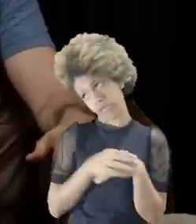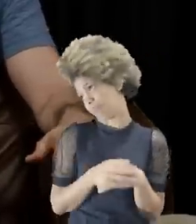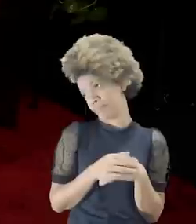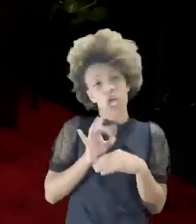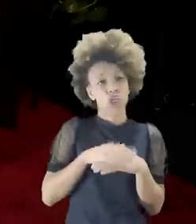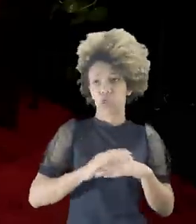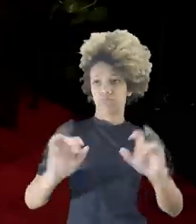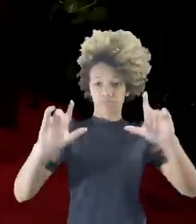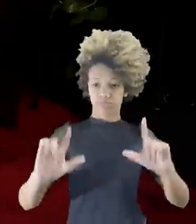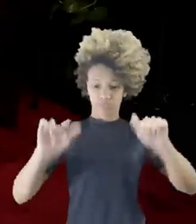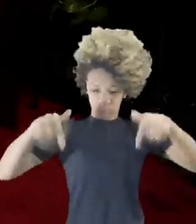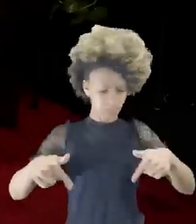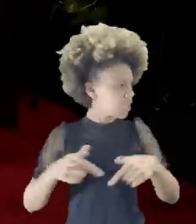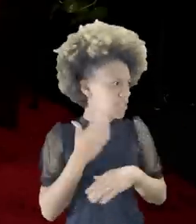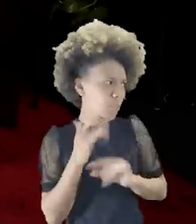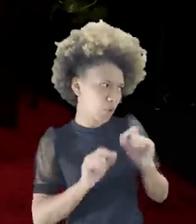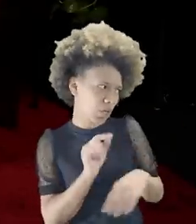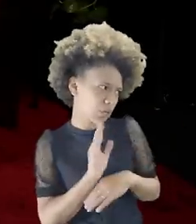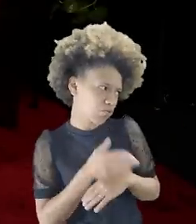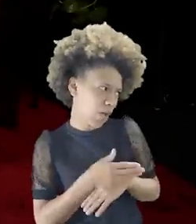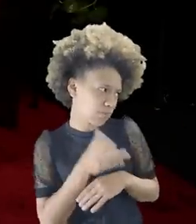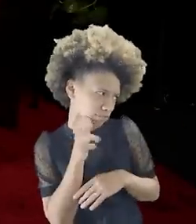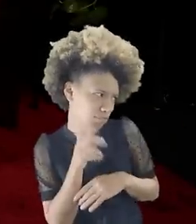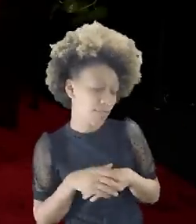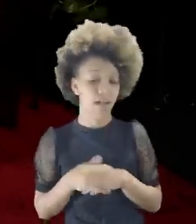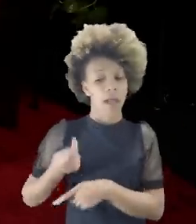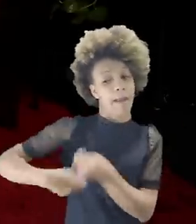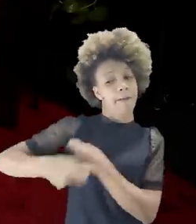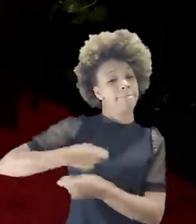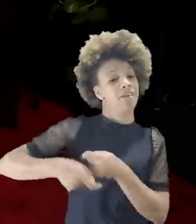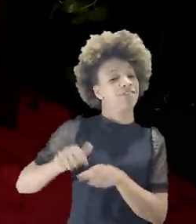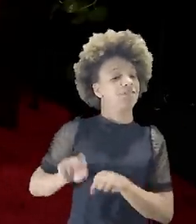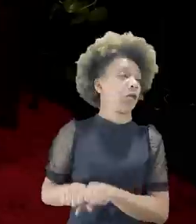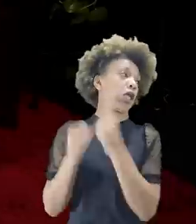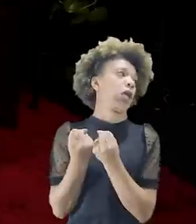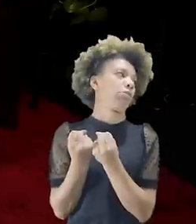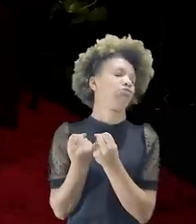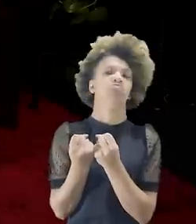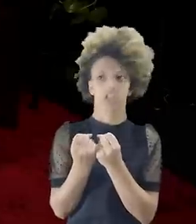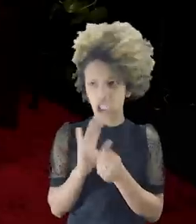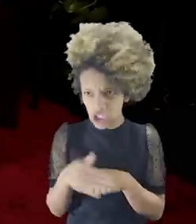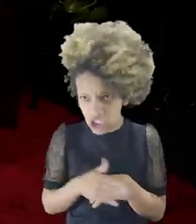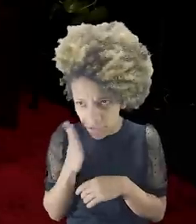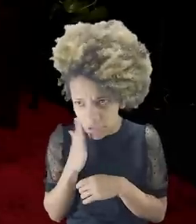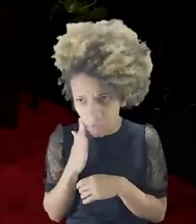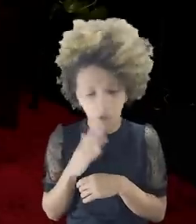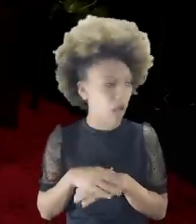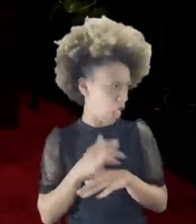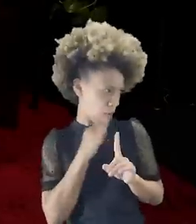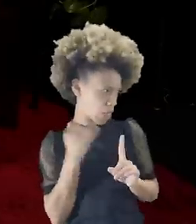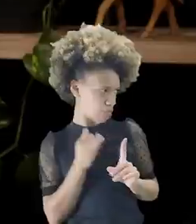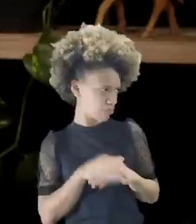lá o gol sabe o que eu vi já sobre isso vou falar sobre a máfia das pessoas que quebram de propósito você já ouviu disso não não